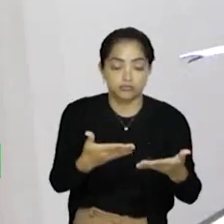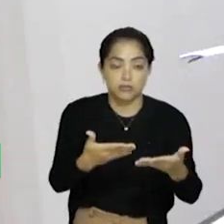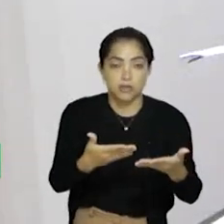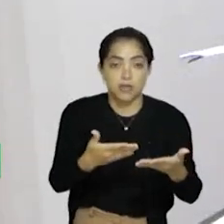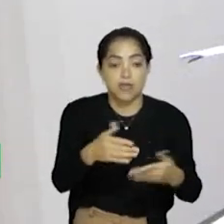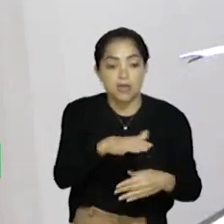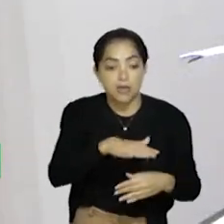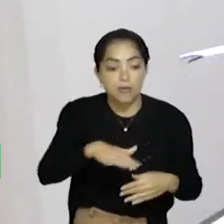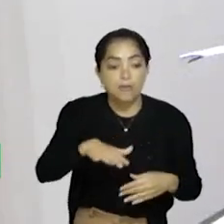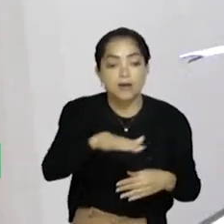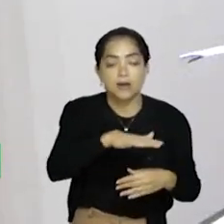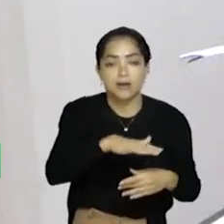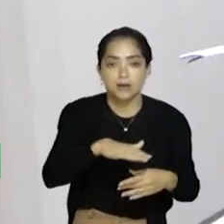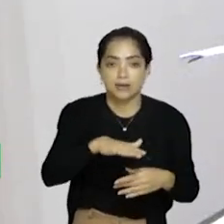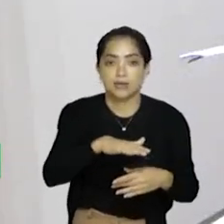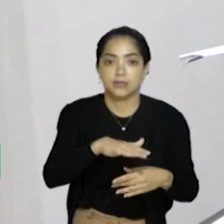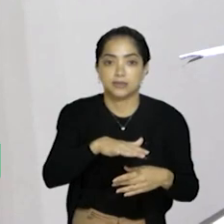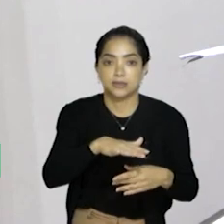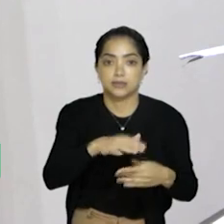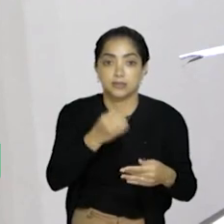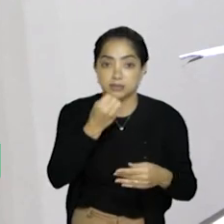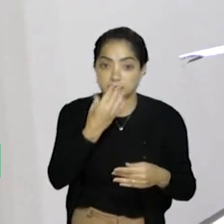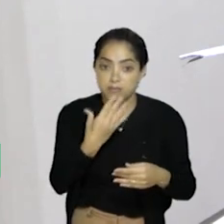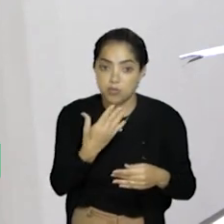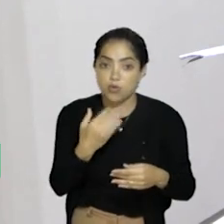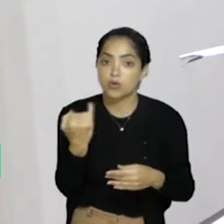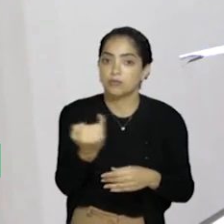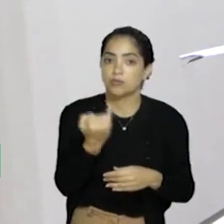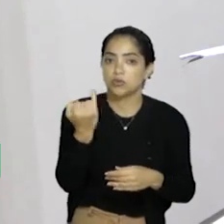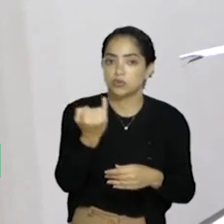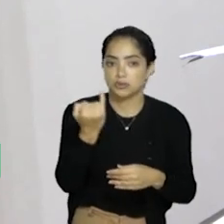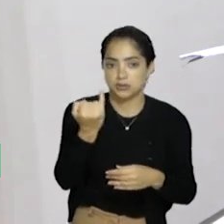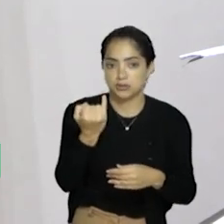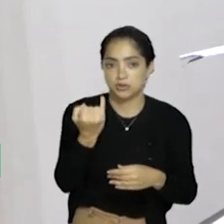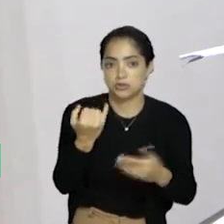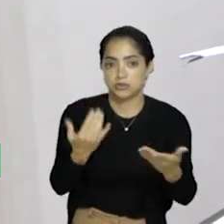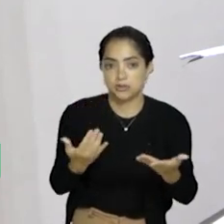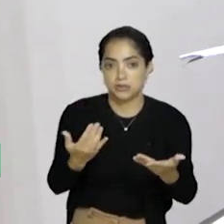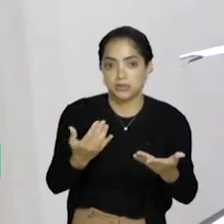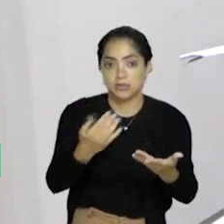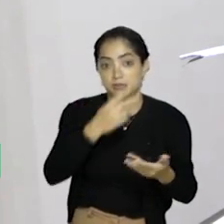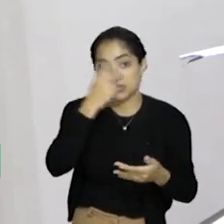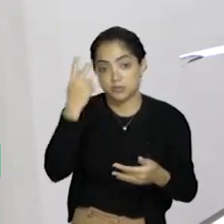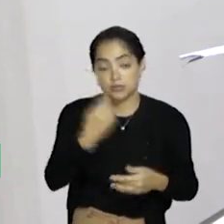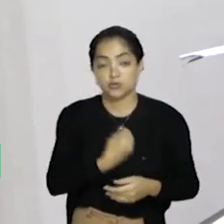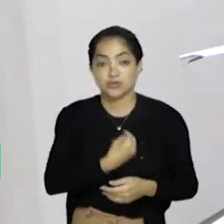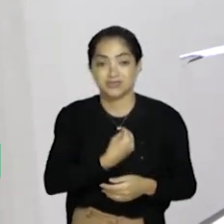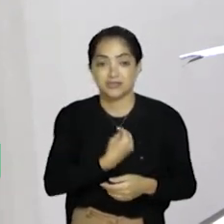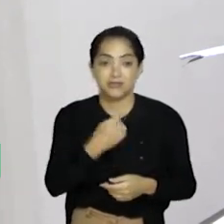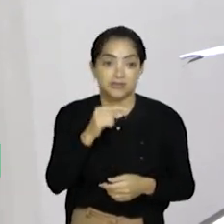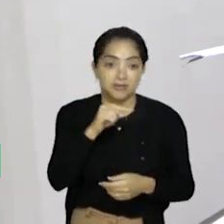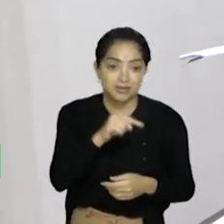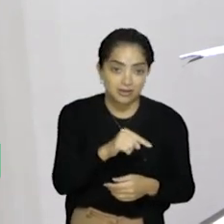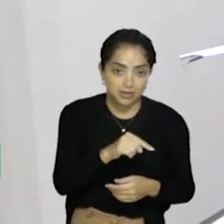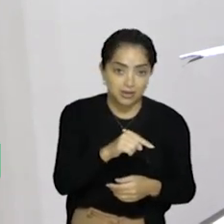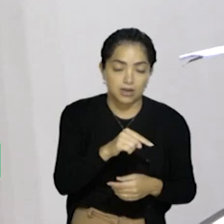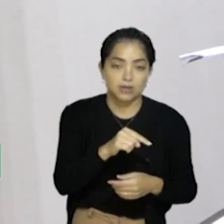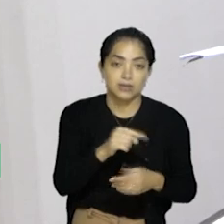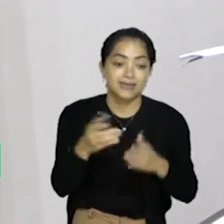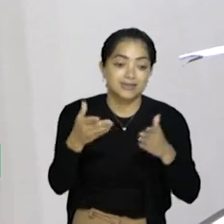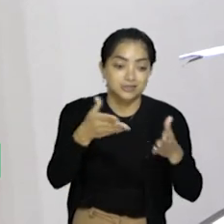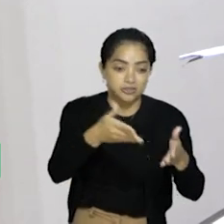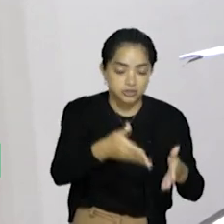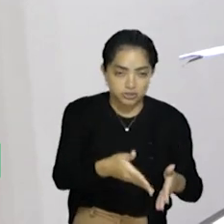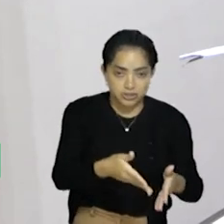área nobre importante e que para o cidadão de Joinville e o cidadão que chega